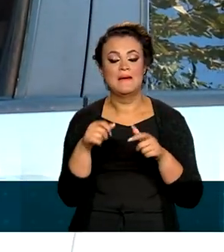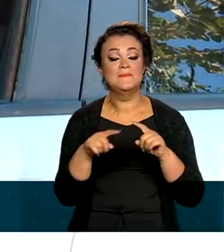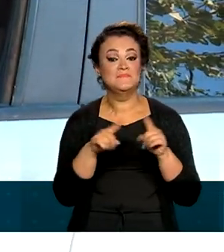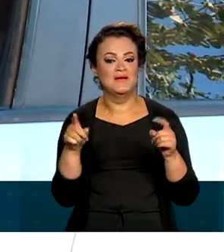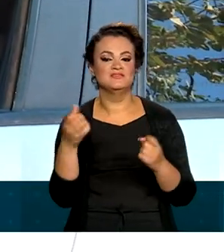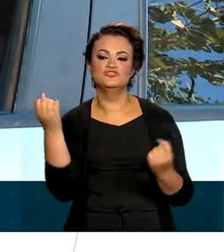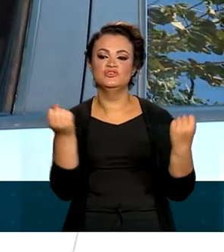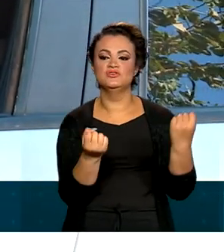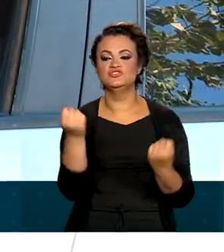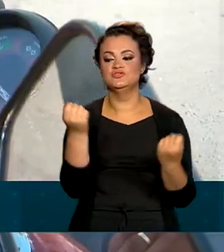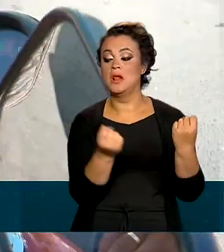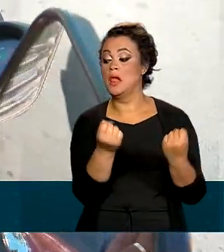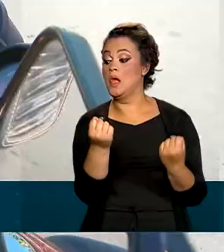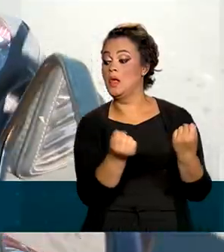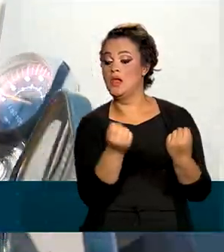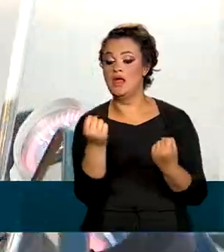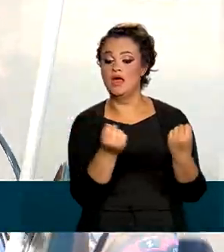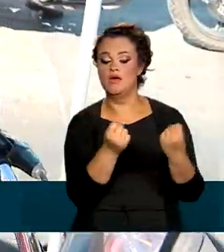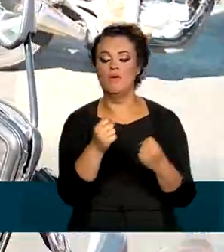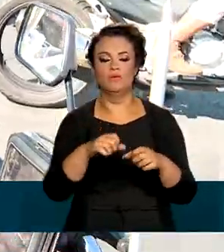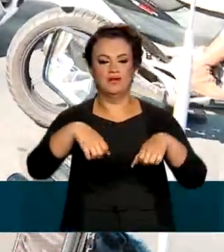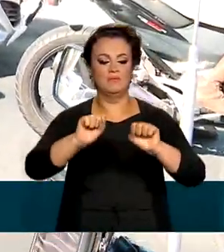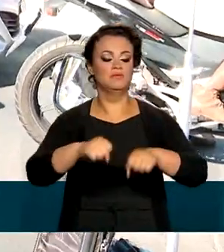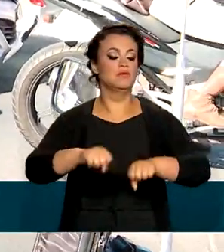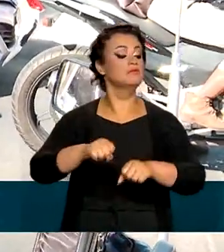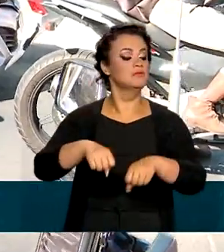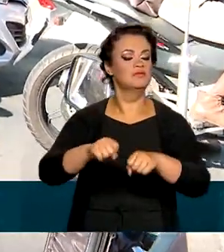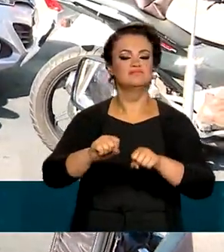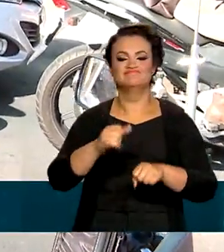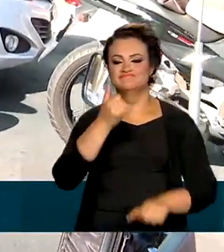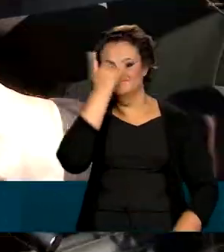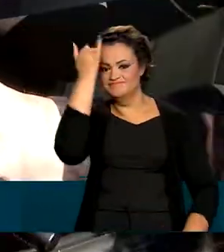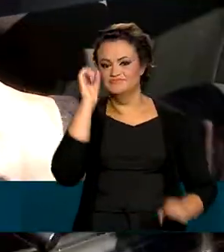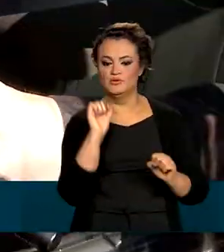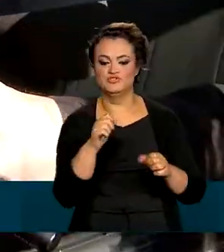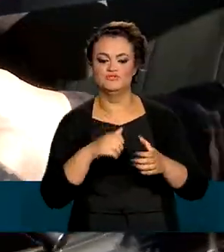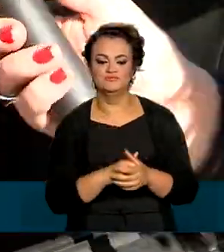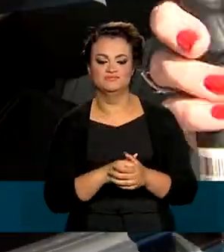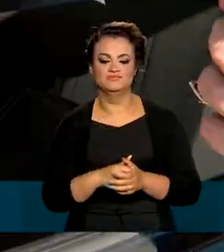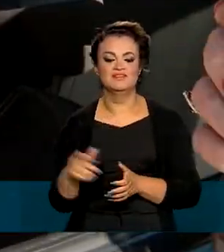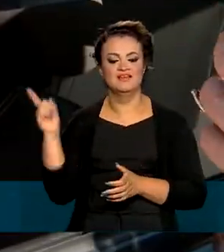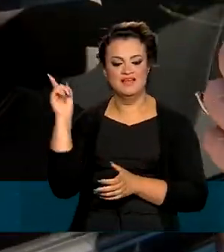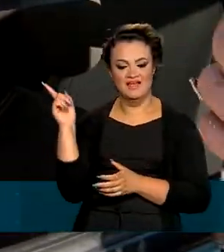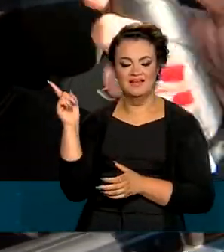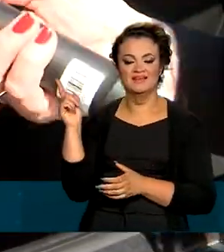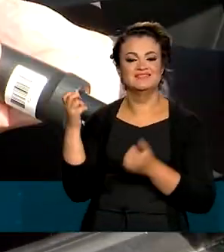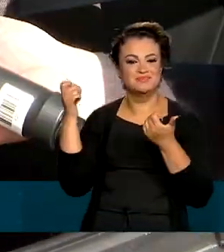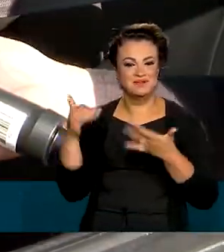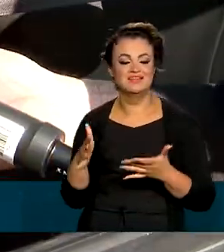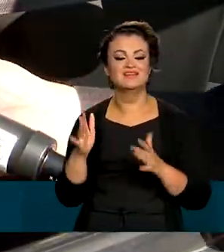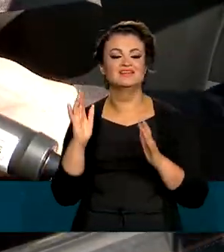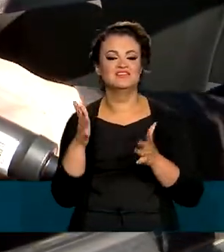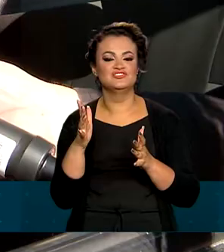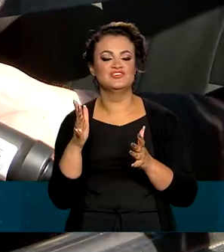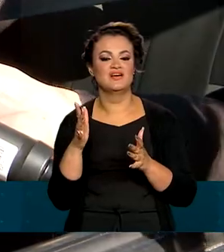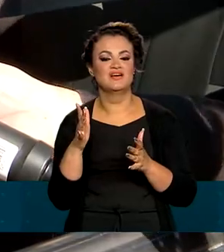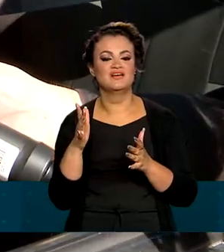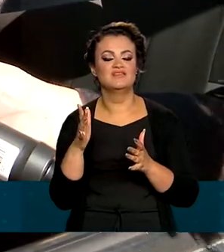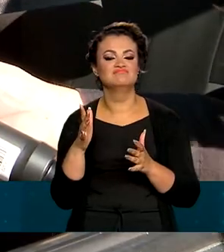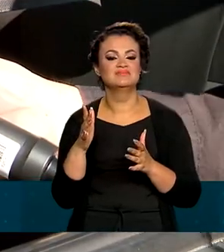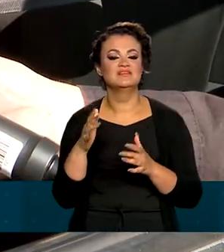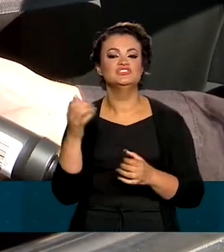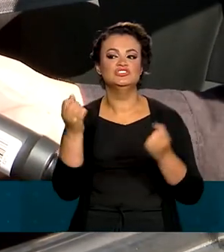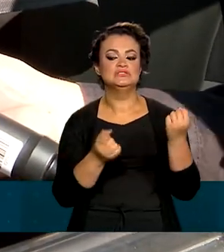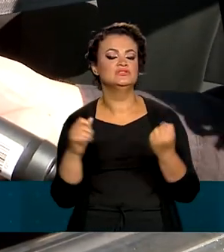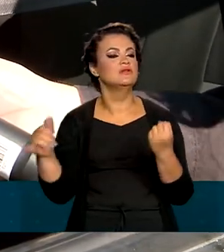o aparelho ao volante ou na moto pode causar acidentes graves. Essa contadora diz que já atendeu muitas